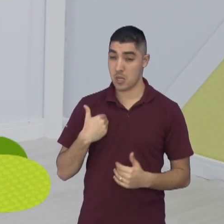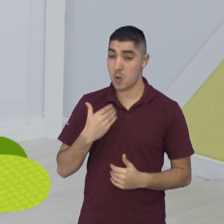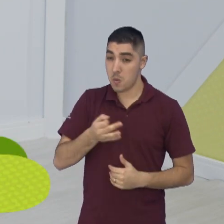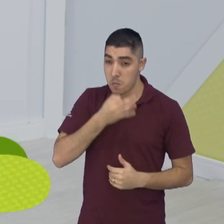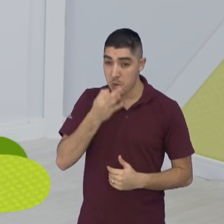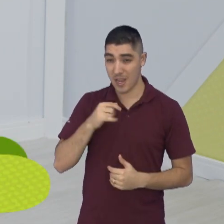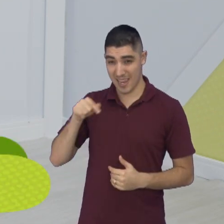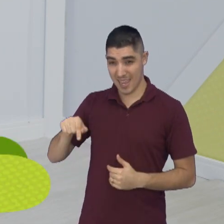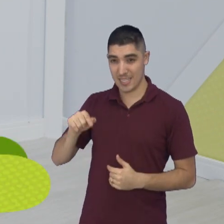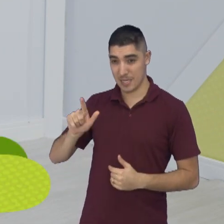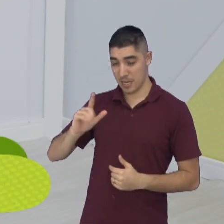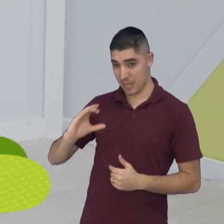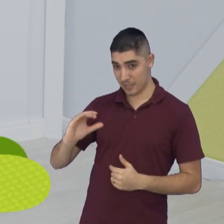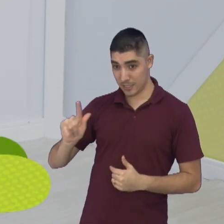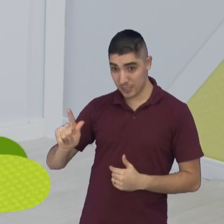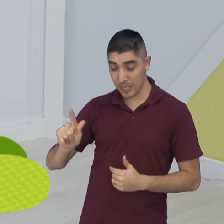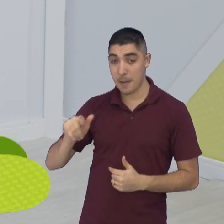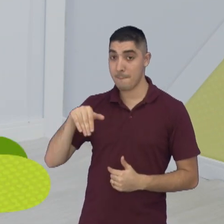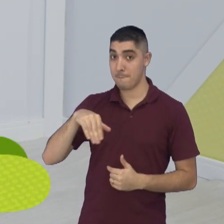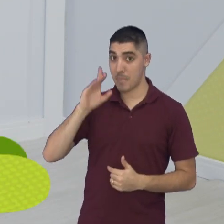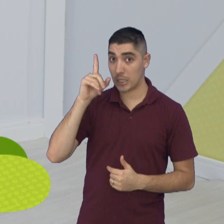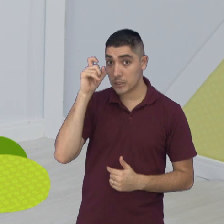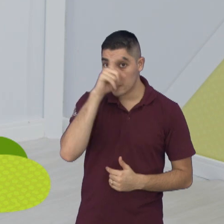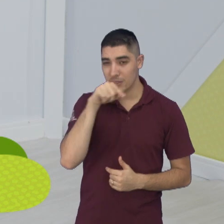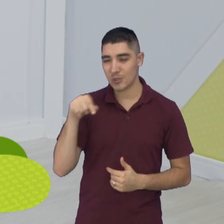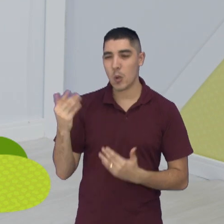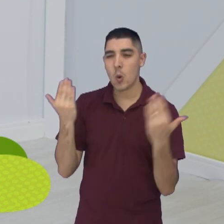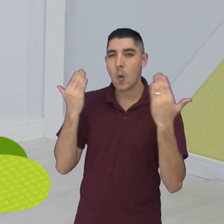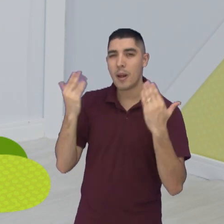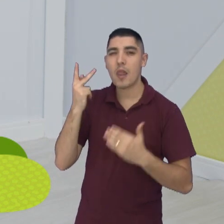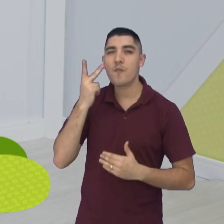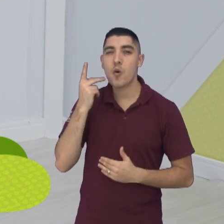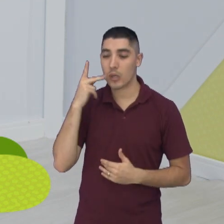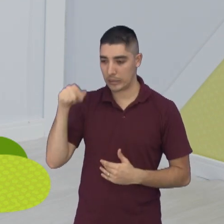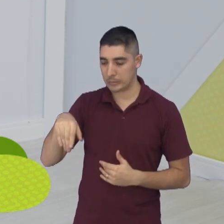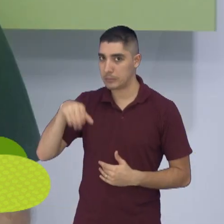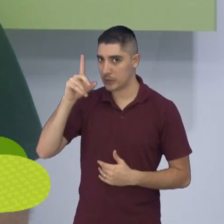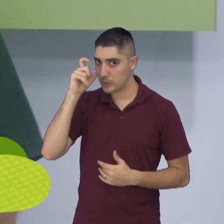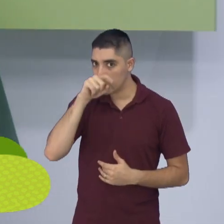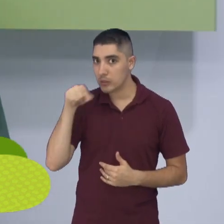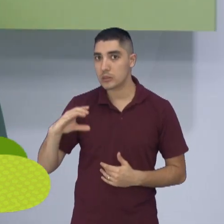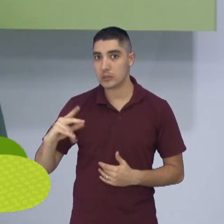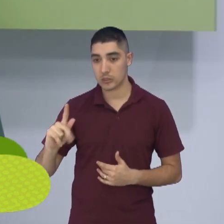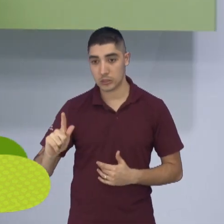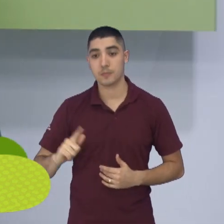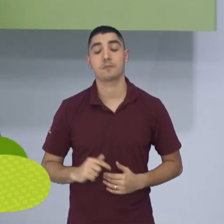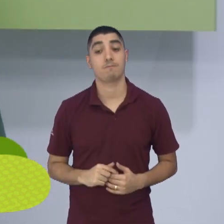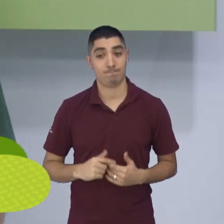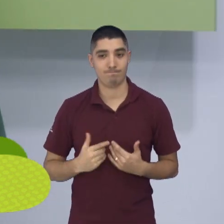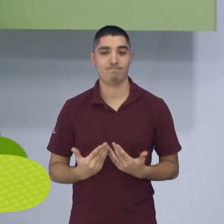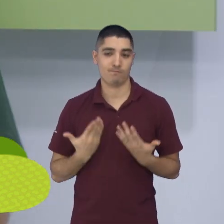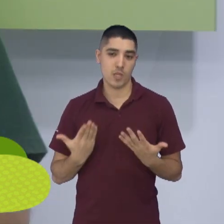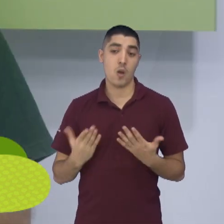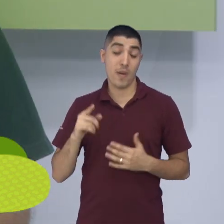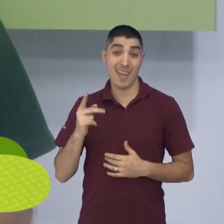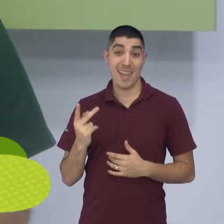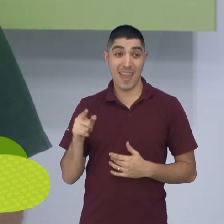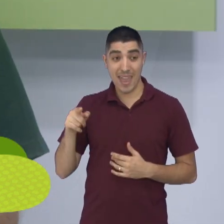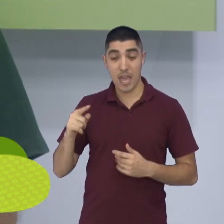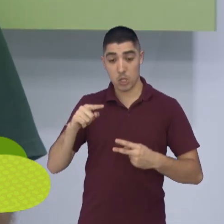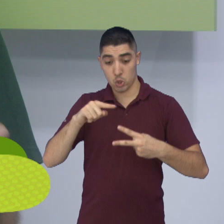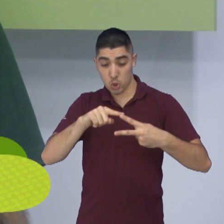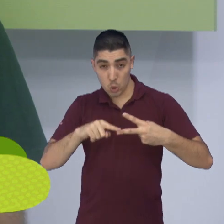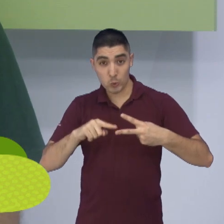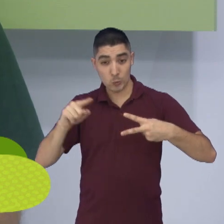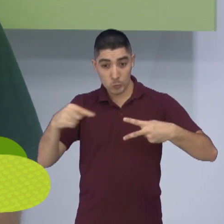jogo contra o Unifacisa é mais difícil contra o Fortaleza do que contra o Fortaleza, Brunão. São 2 confrontos eram 2 confrontos diretos, né? Um já